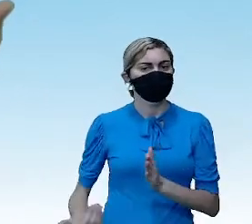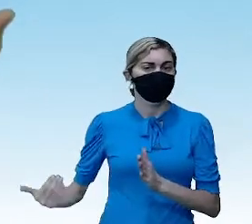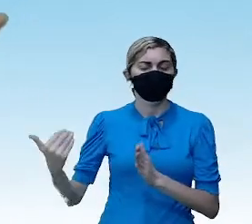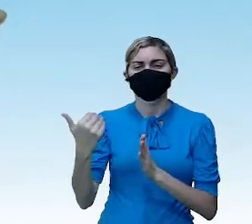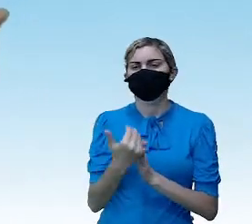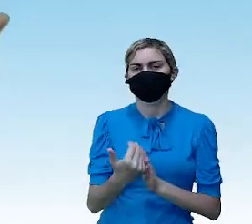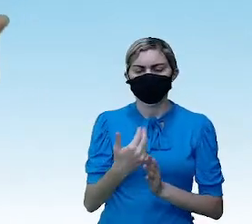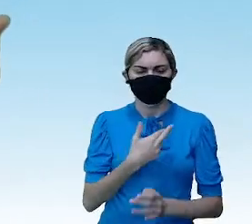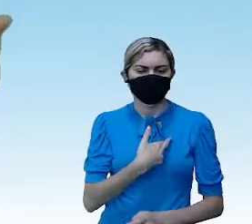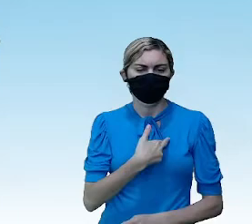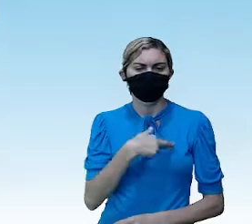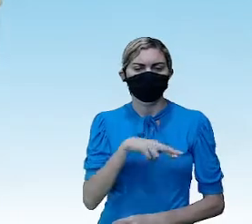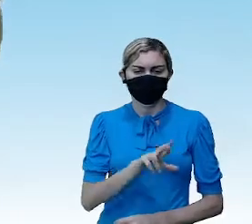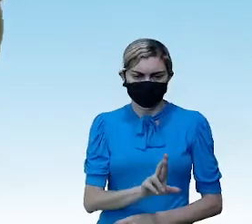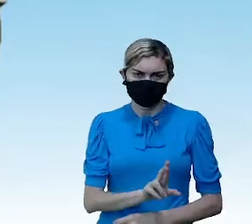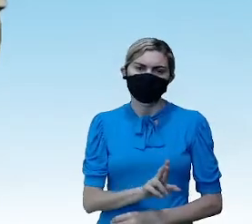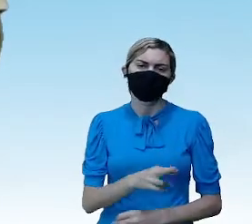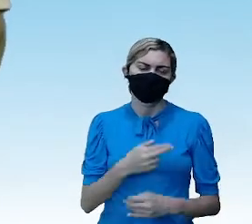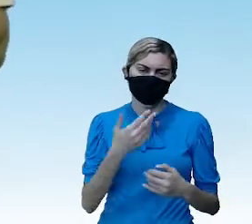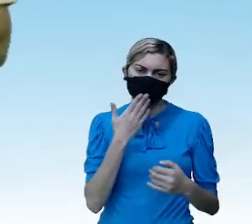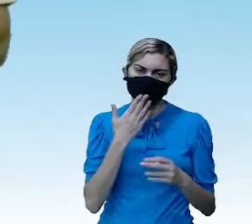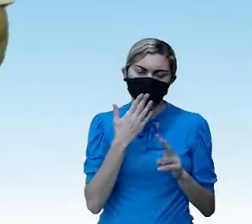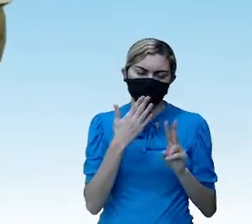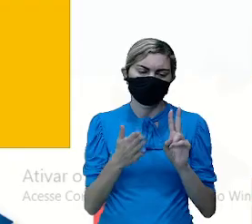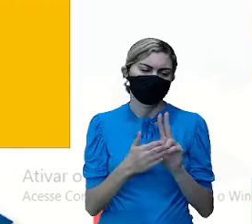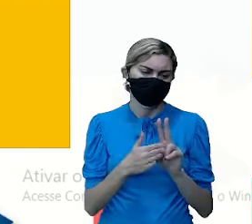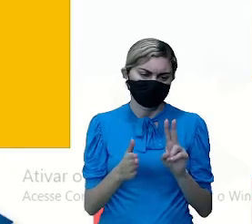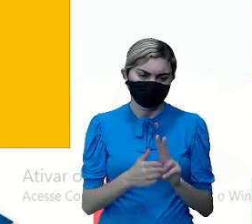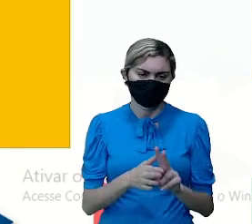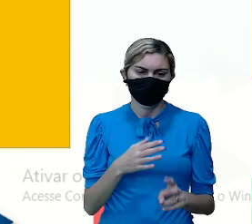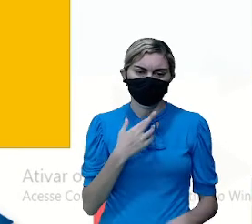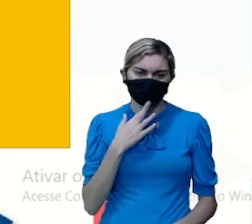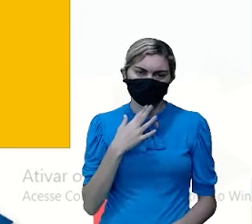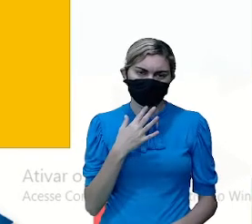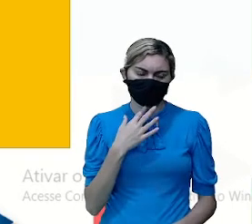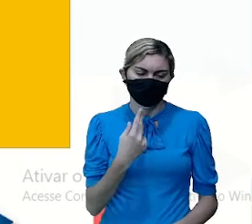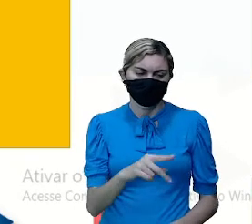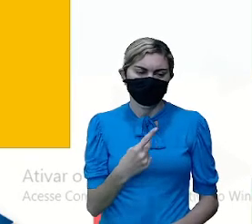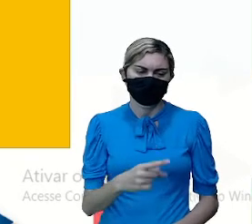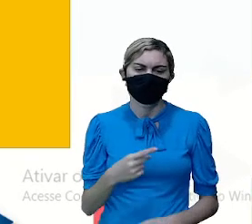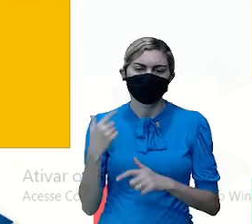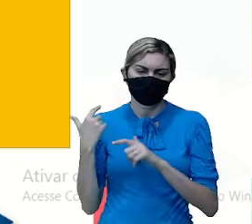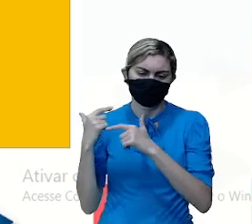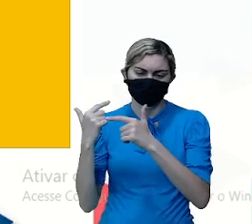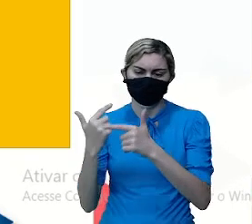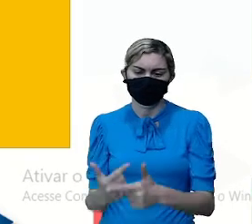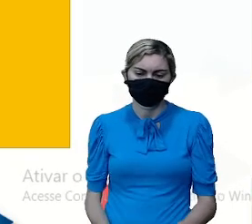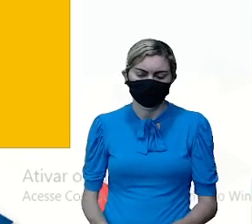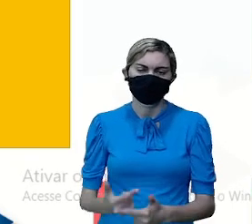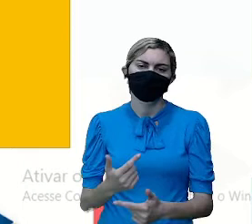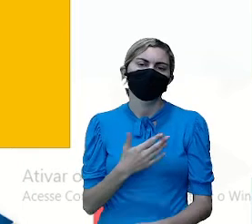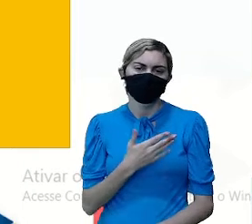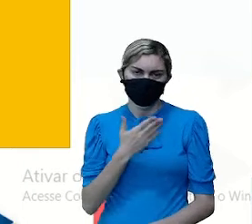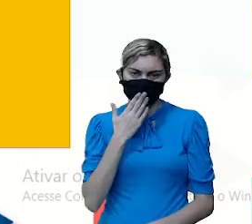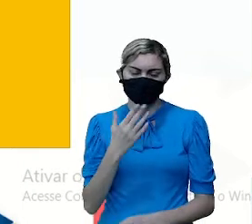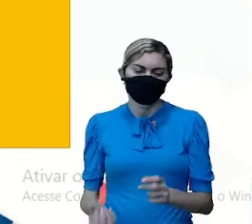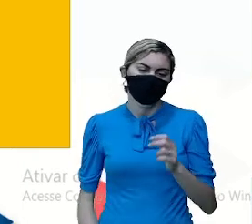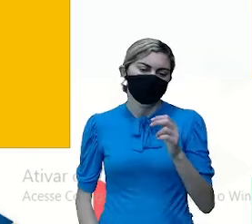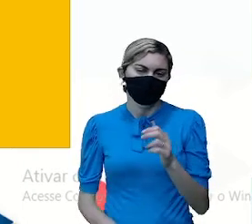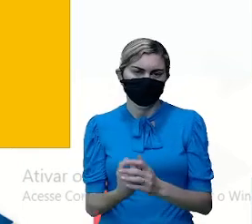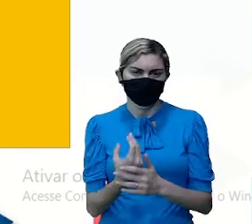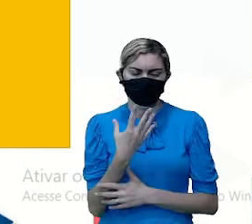as religiões indígenas, o conhecimento do fenômeno religioso nas tradições indígenas sugere